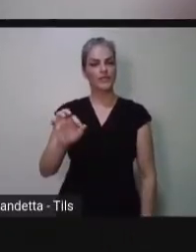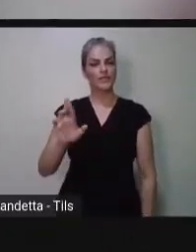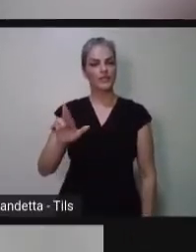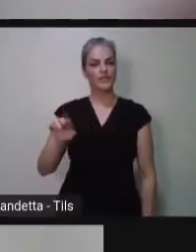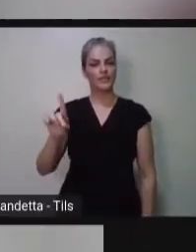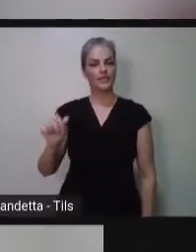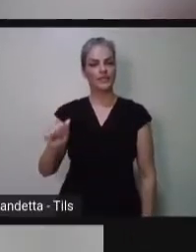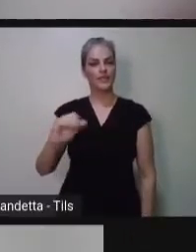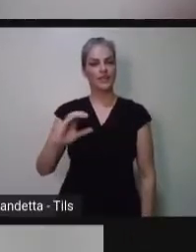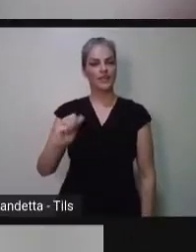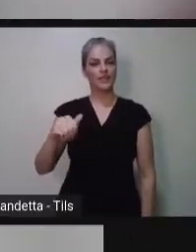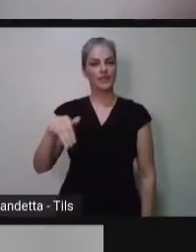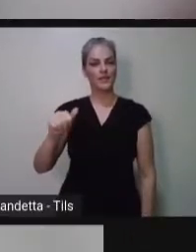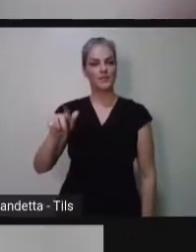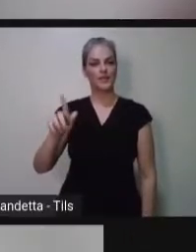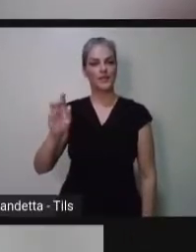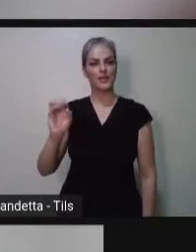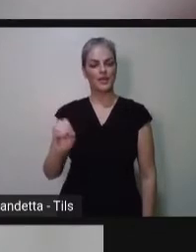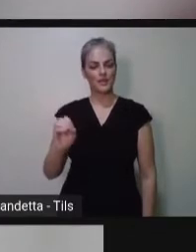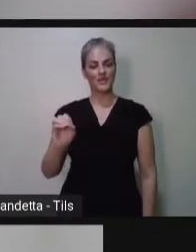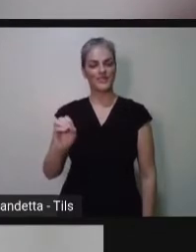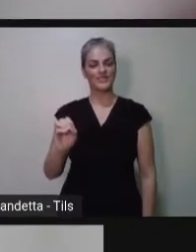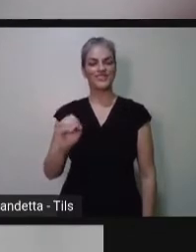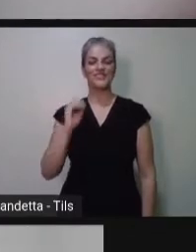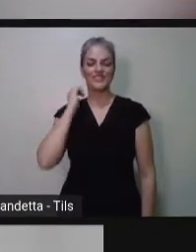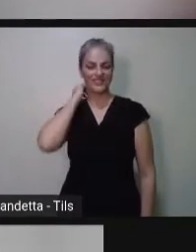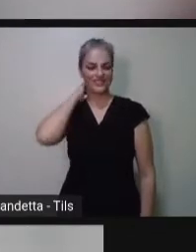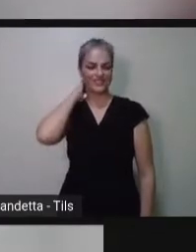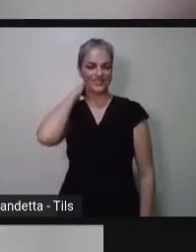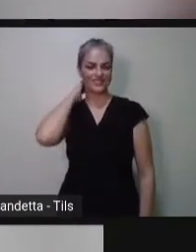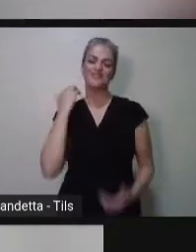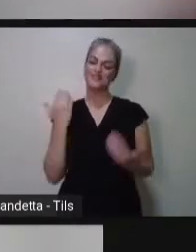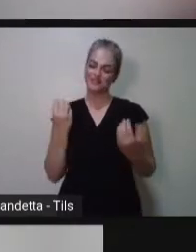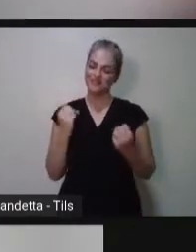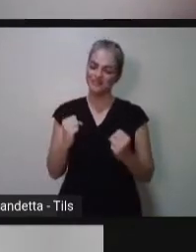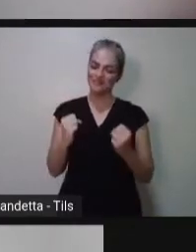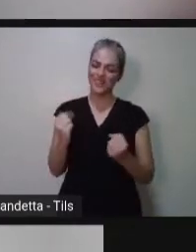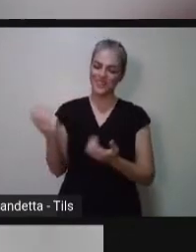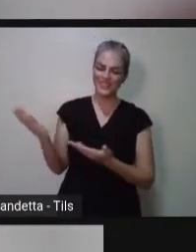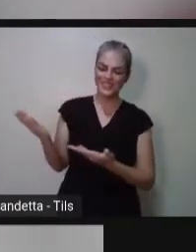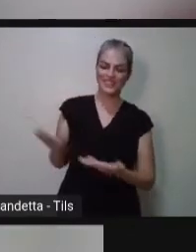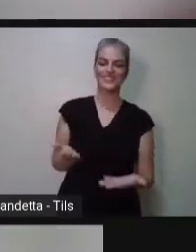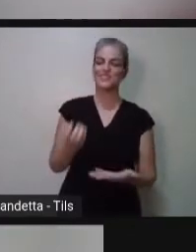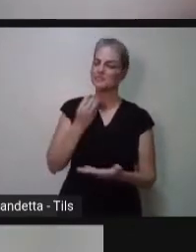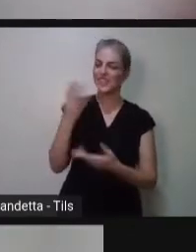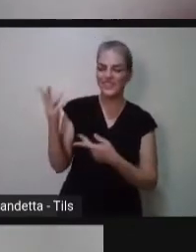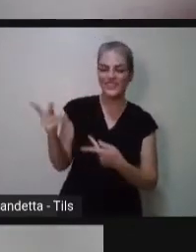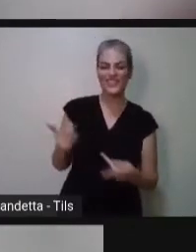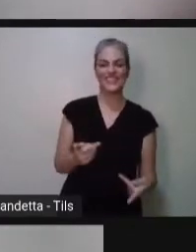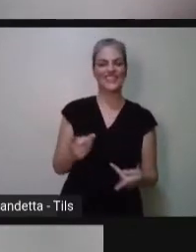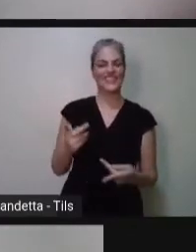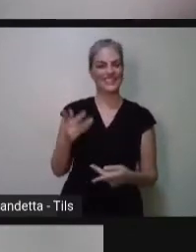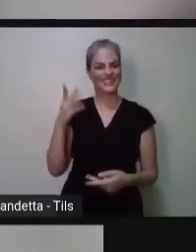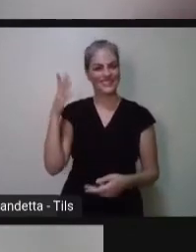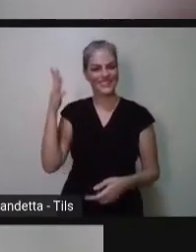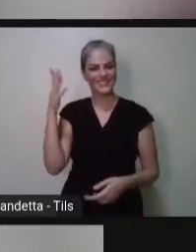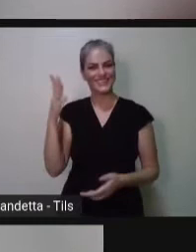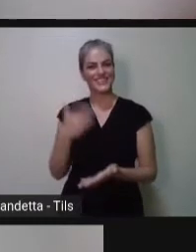Camargo. Passamos, então, a ela a palavra. Seja bem-vinda, professora.